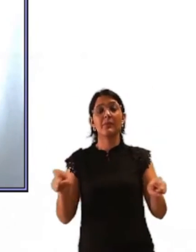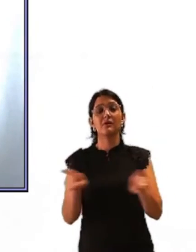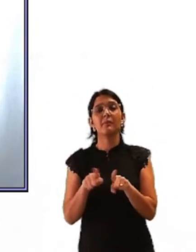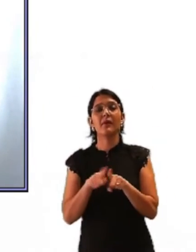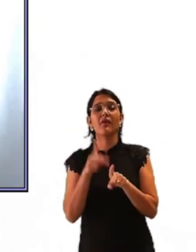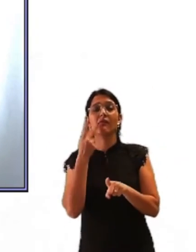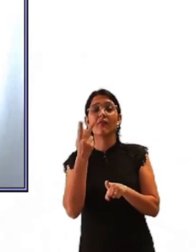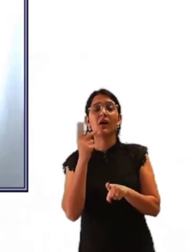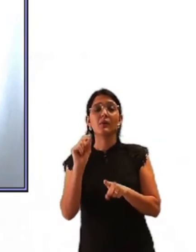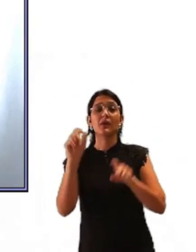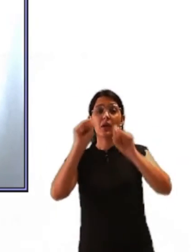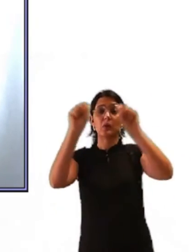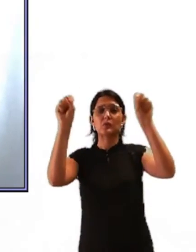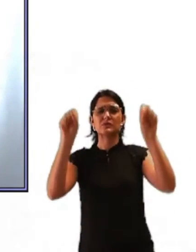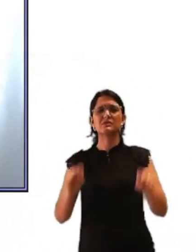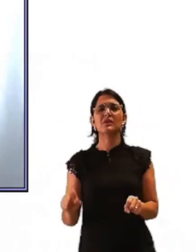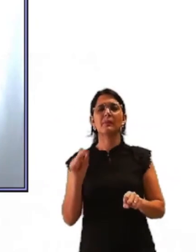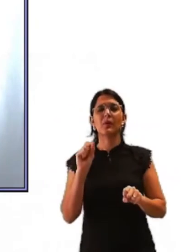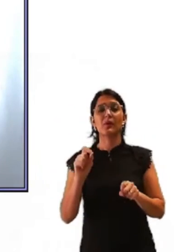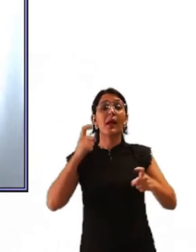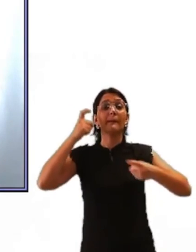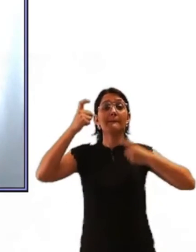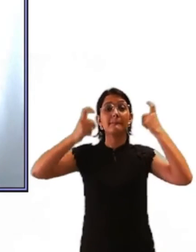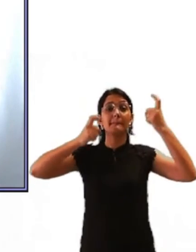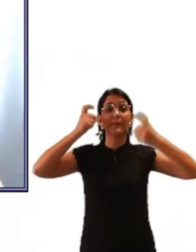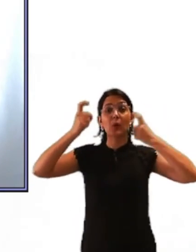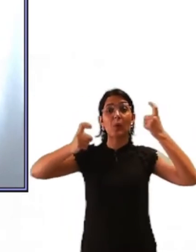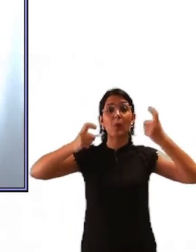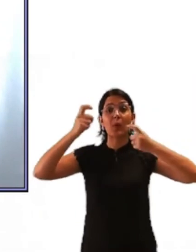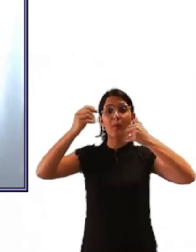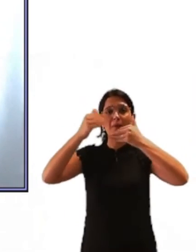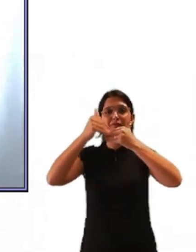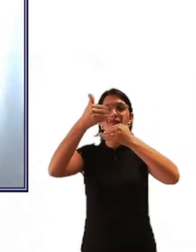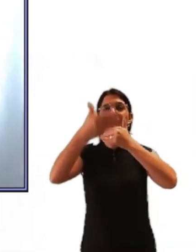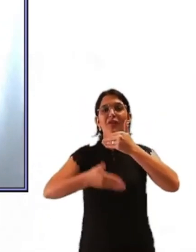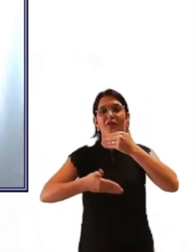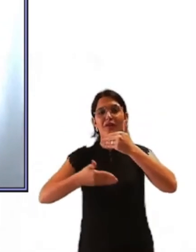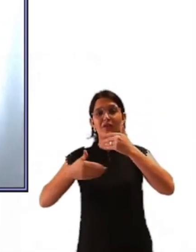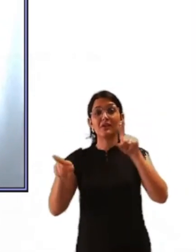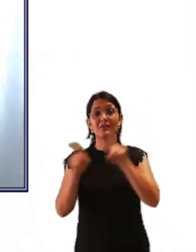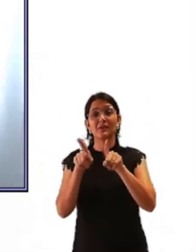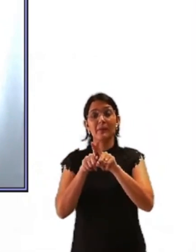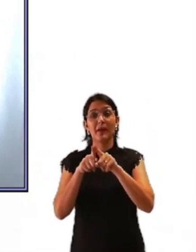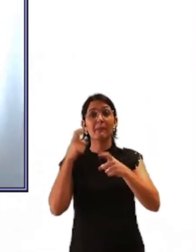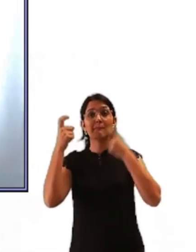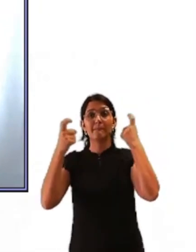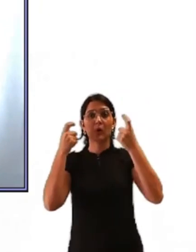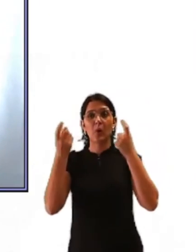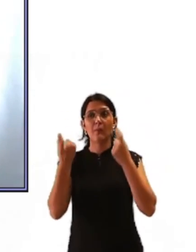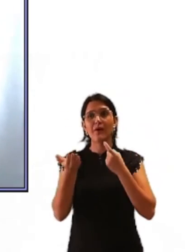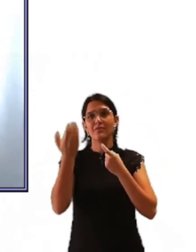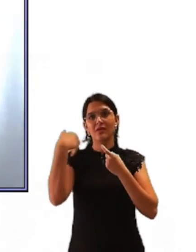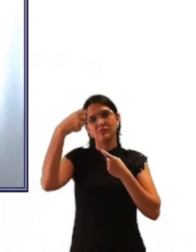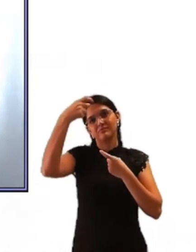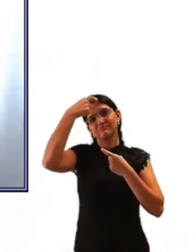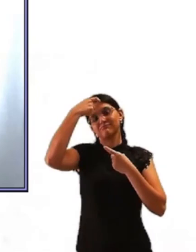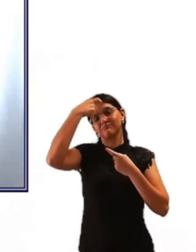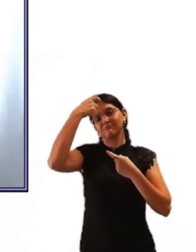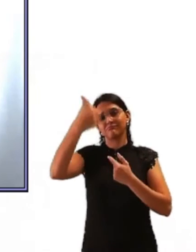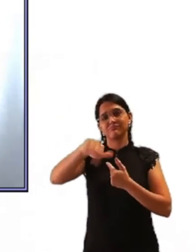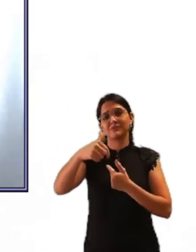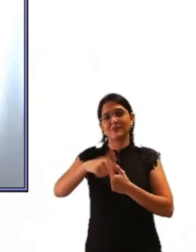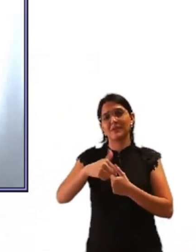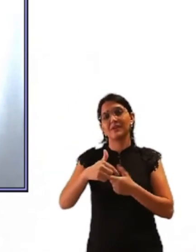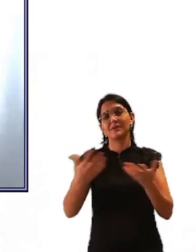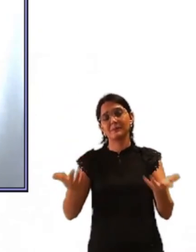fato de o sistema se preocupar com o que é exteriorizado e não se preocupar com a reserva mental, é que a